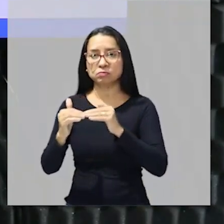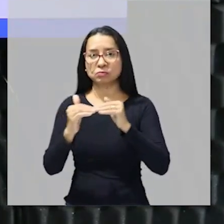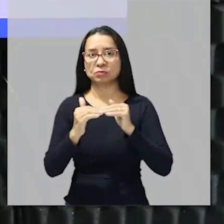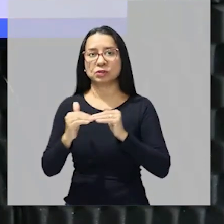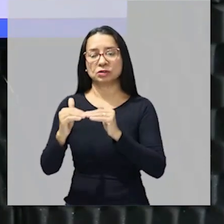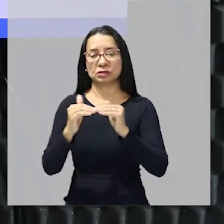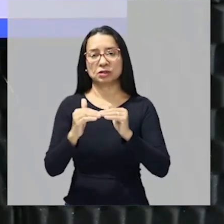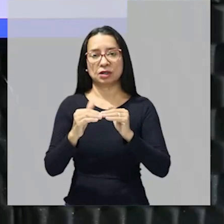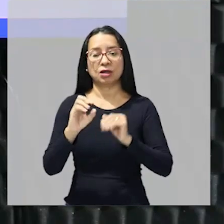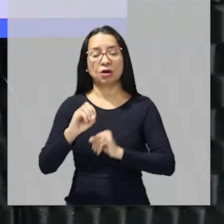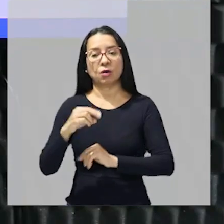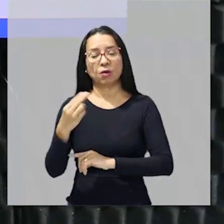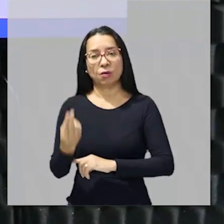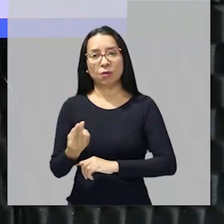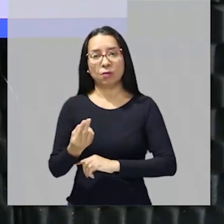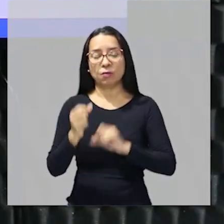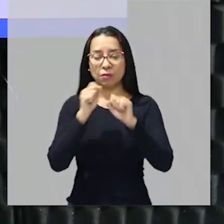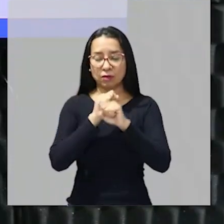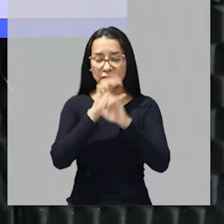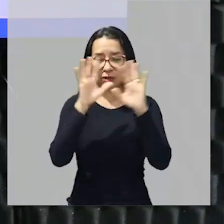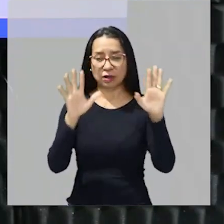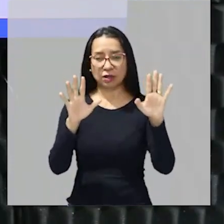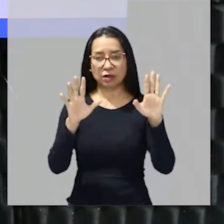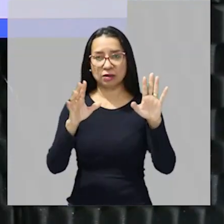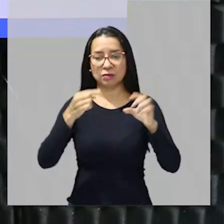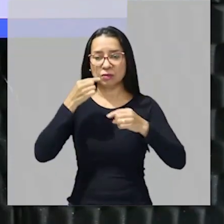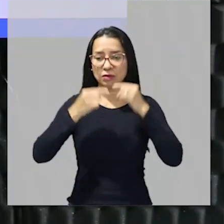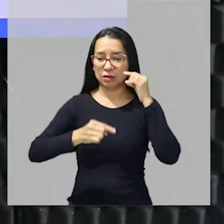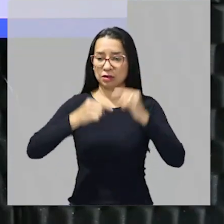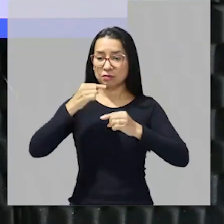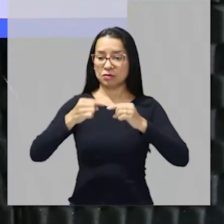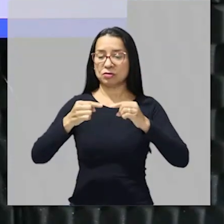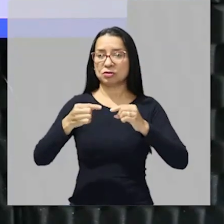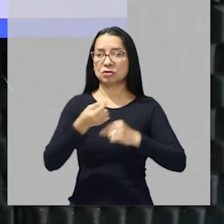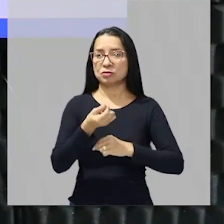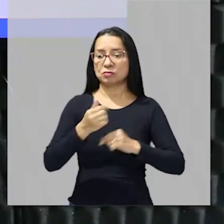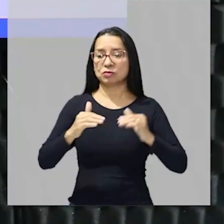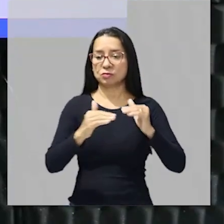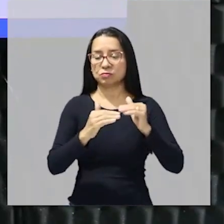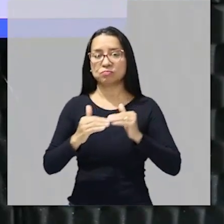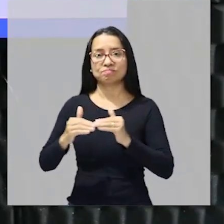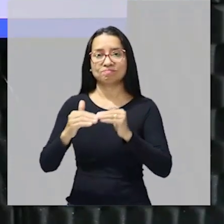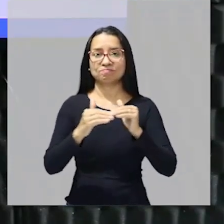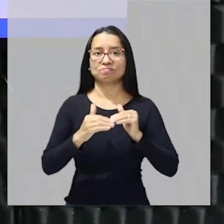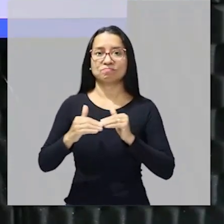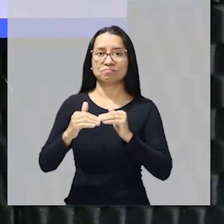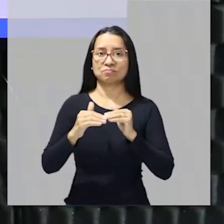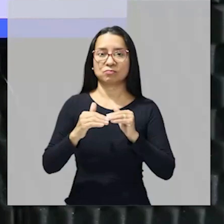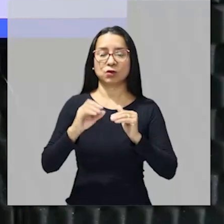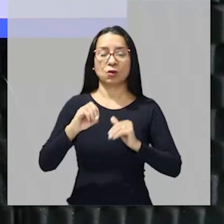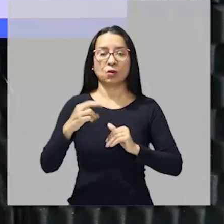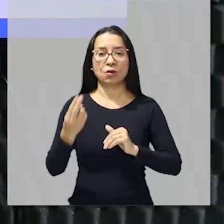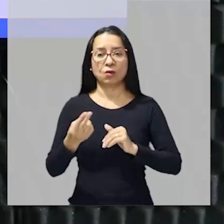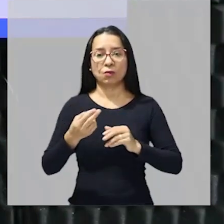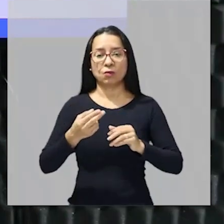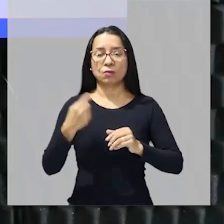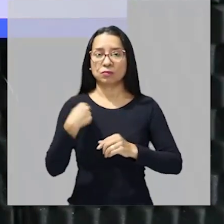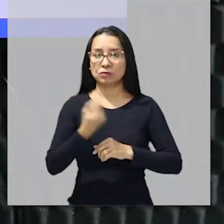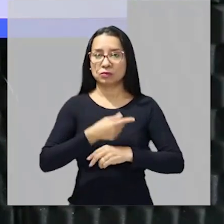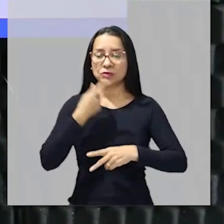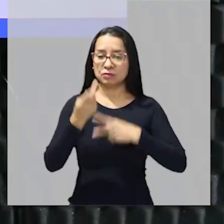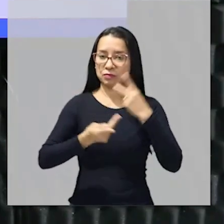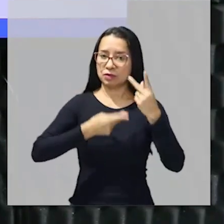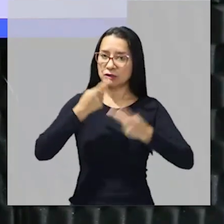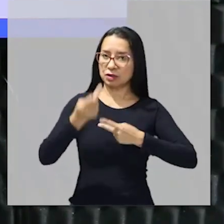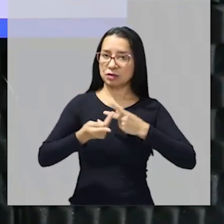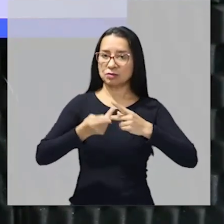Ou, evidentemente, eram defensores do comunismo, né? Ou seja, nós estamos falando de